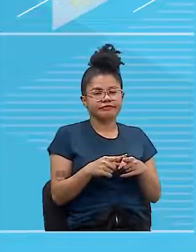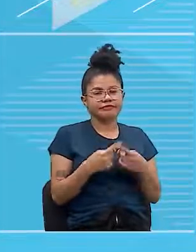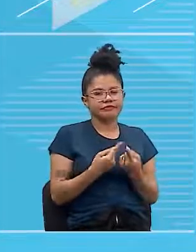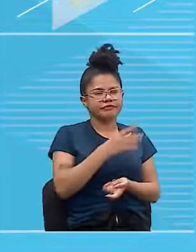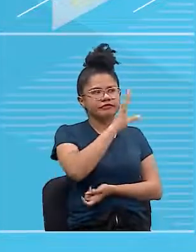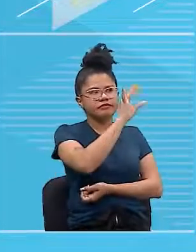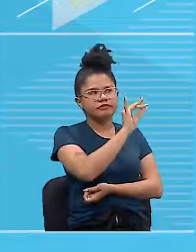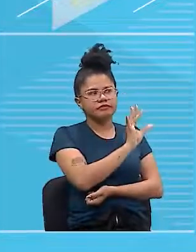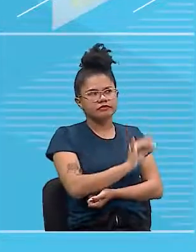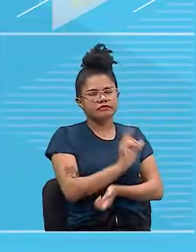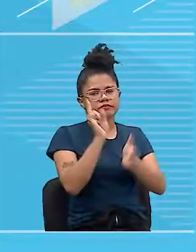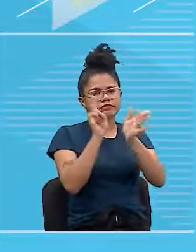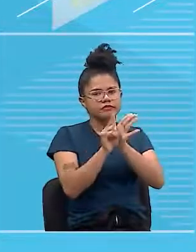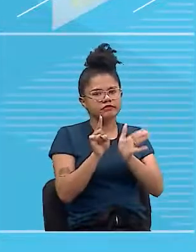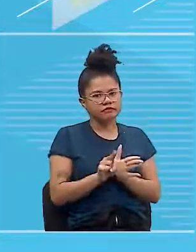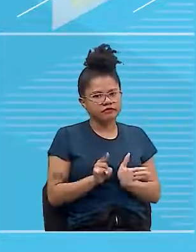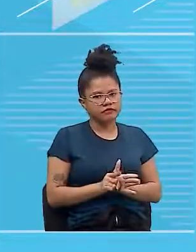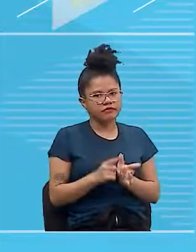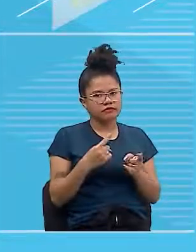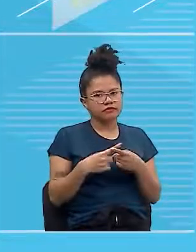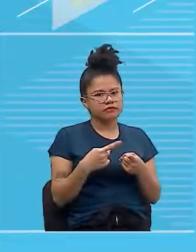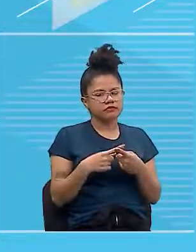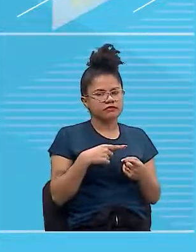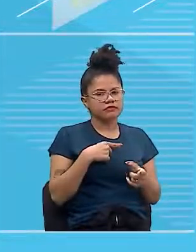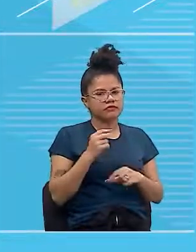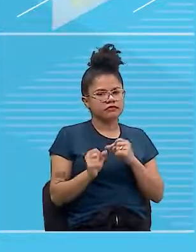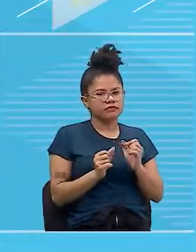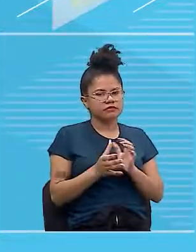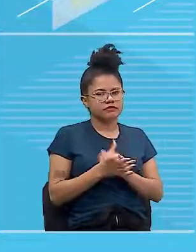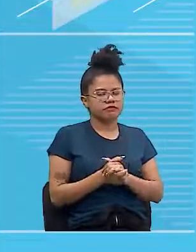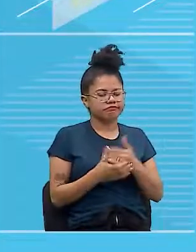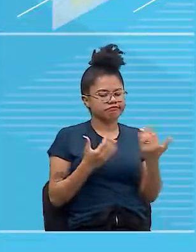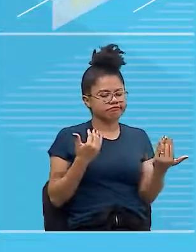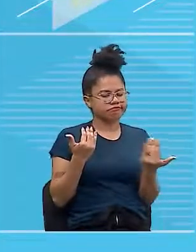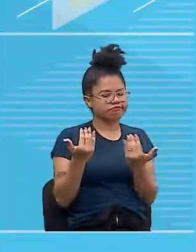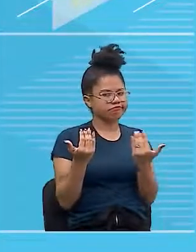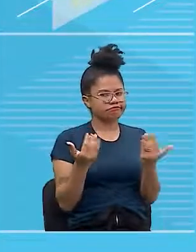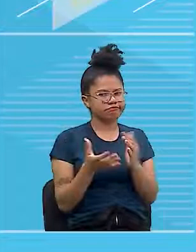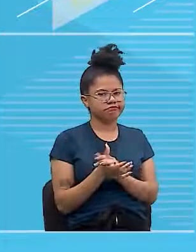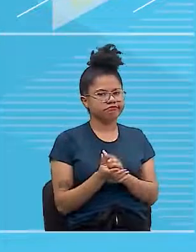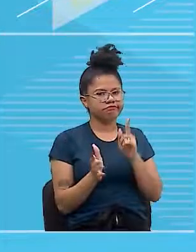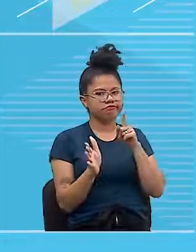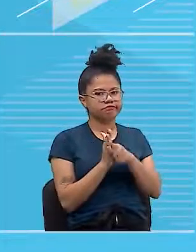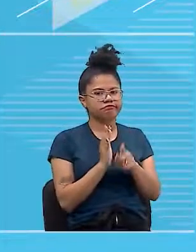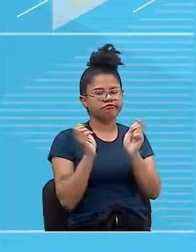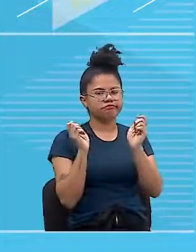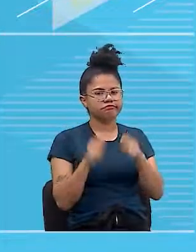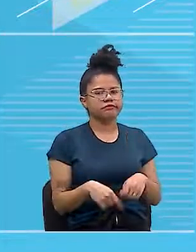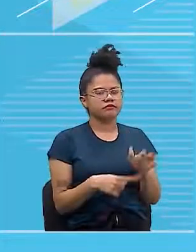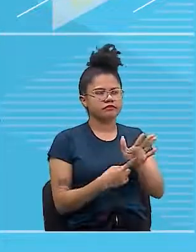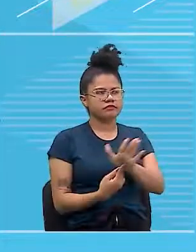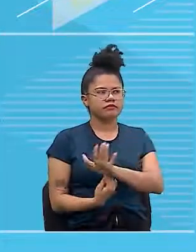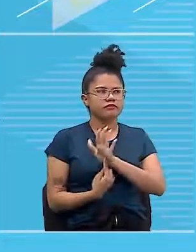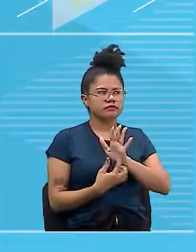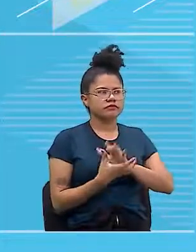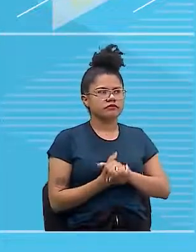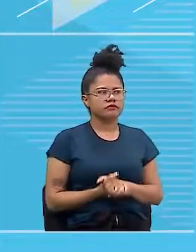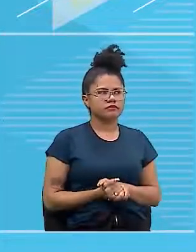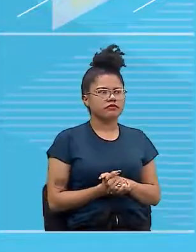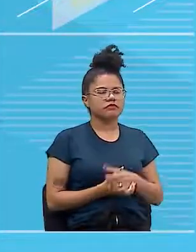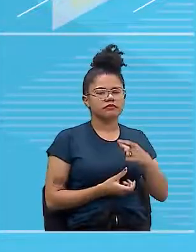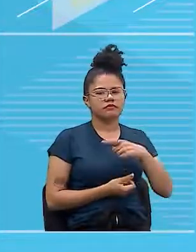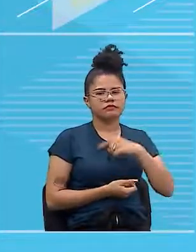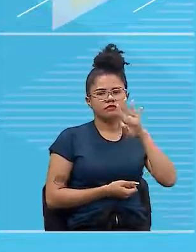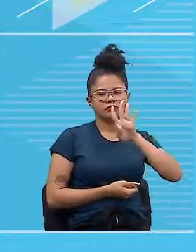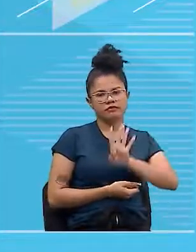questão vai te fornecer Porque existe um um comparativo tá questão tente fornecer lá ela falou que era